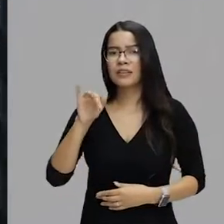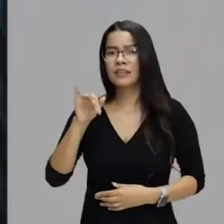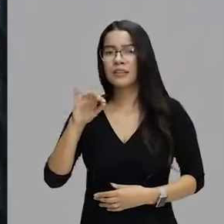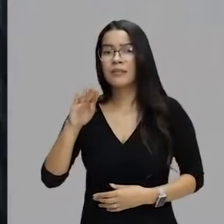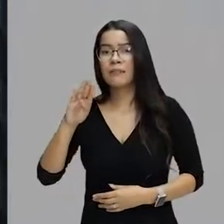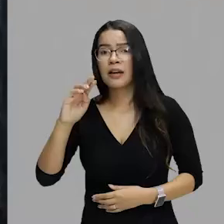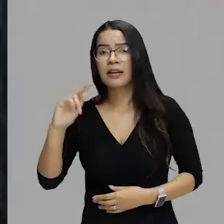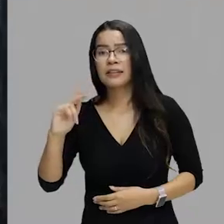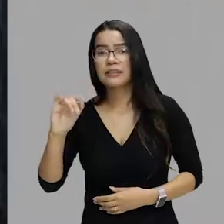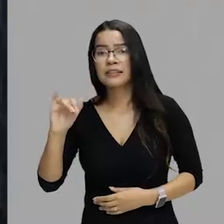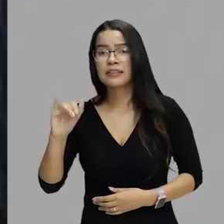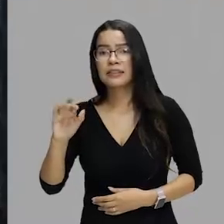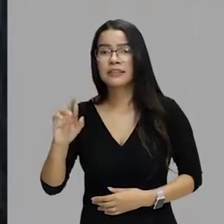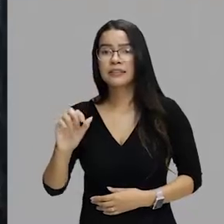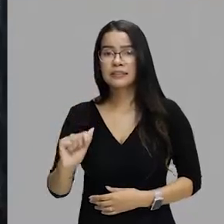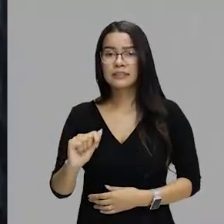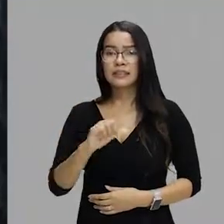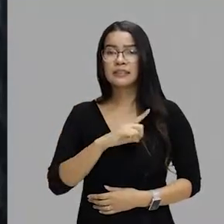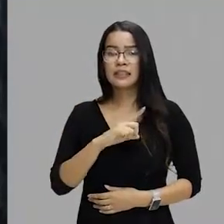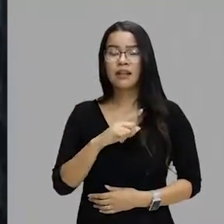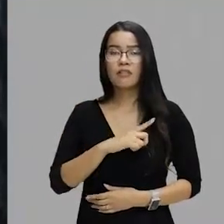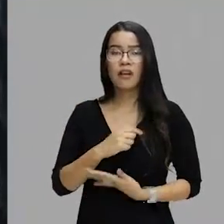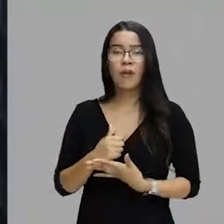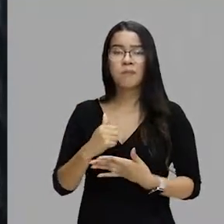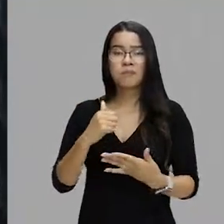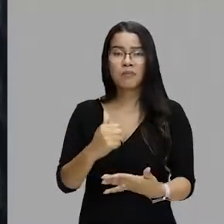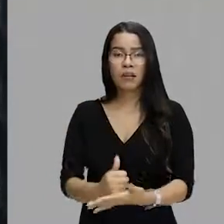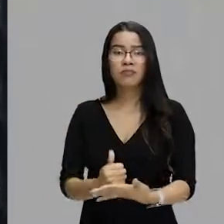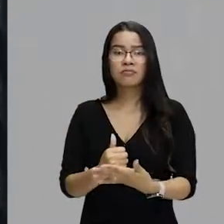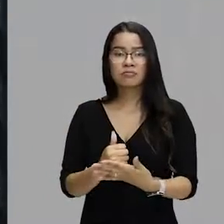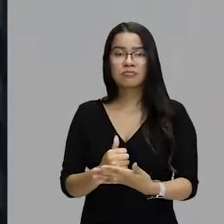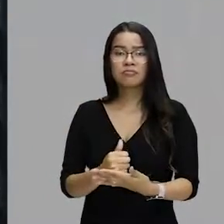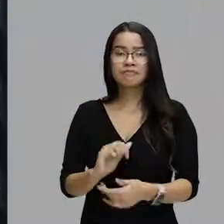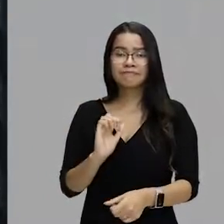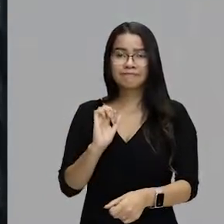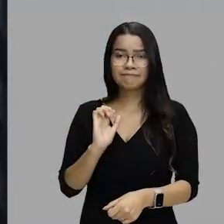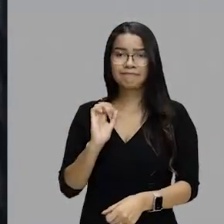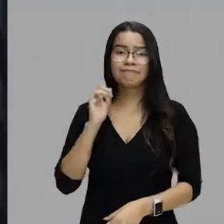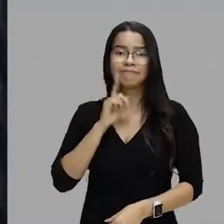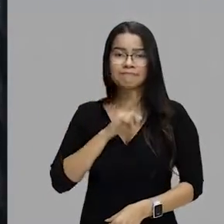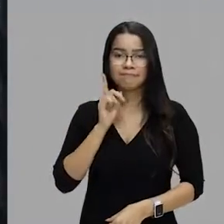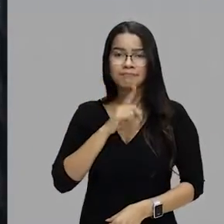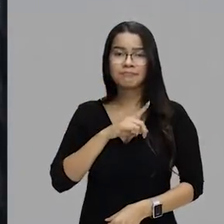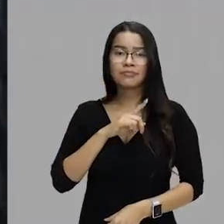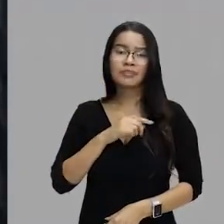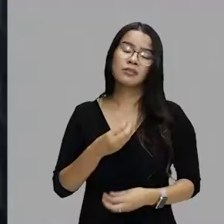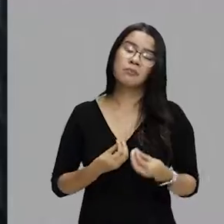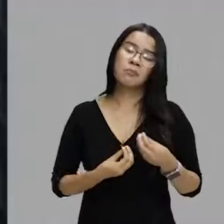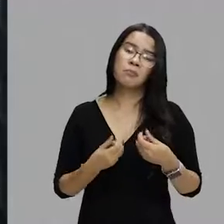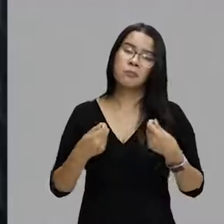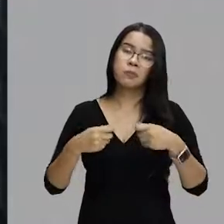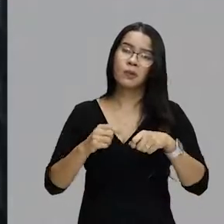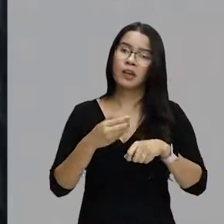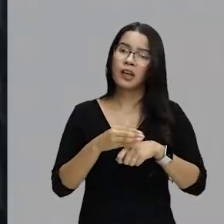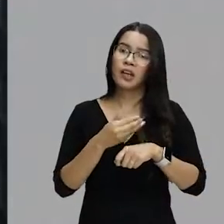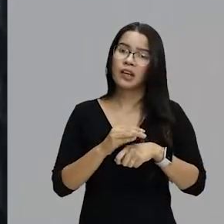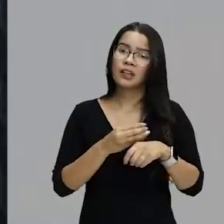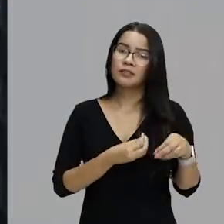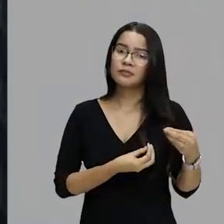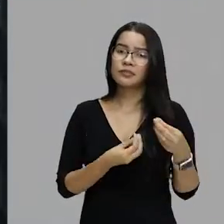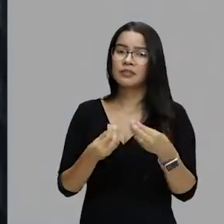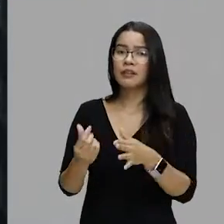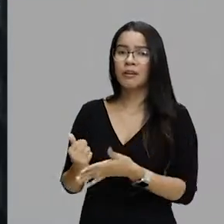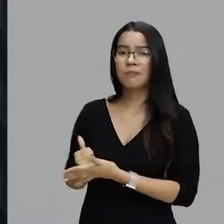apoio dos Estados Unidos. A CIA provavelmente teria treinado e teria dado apoio para esses